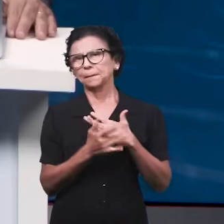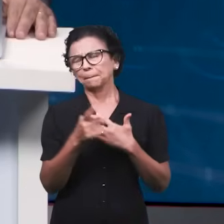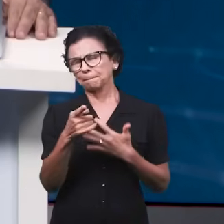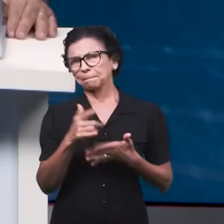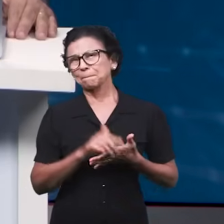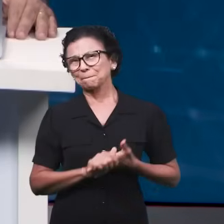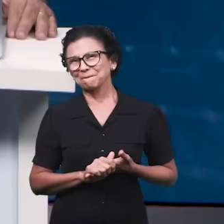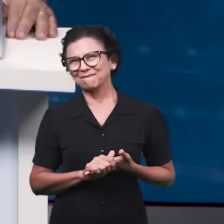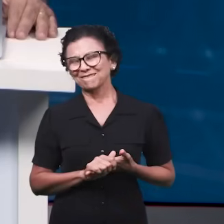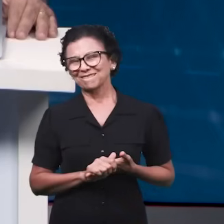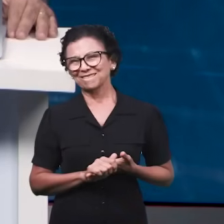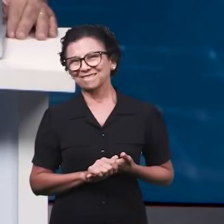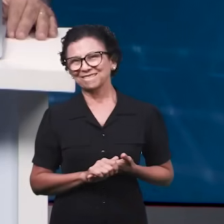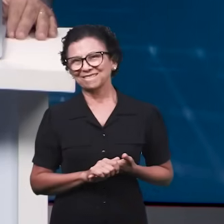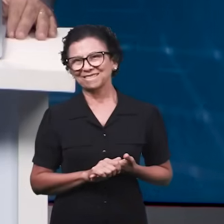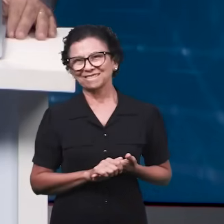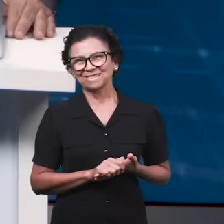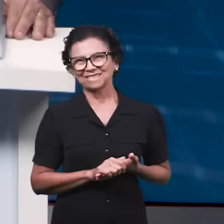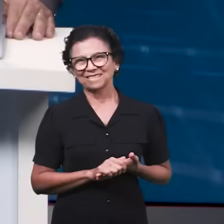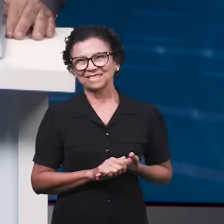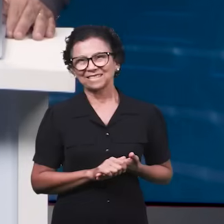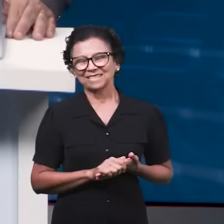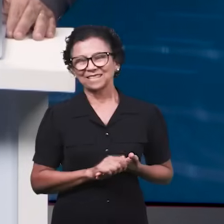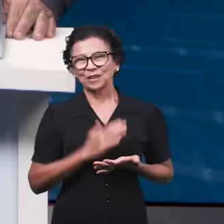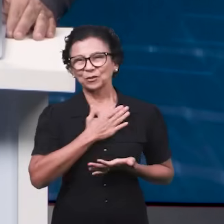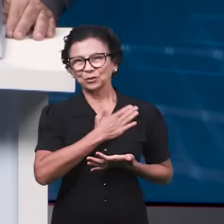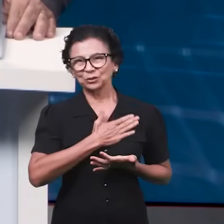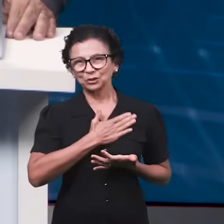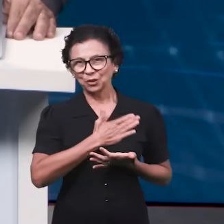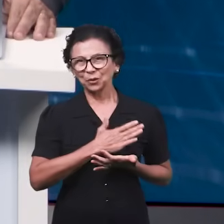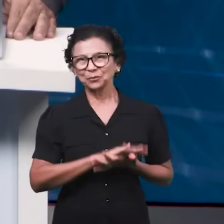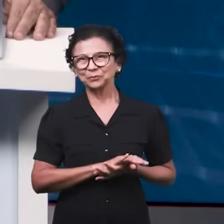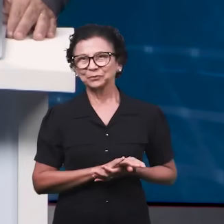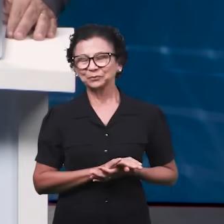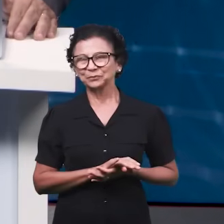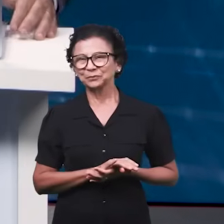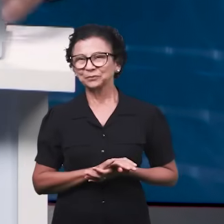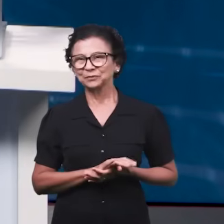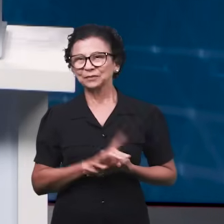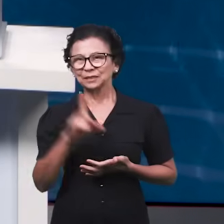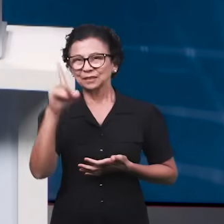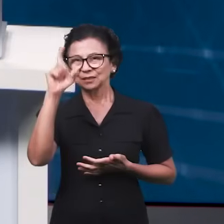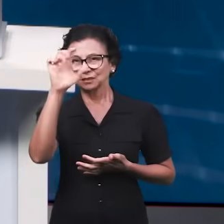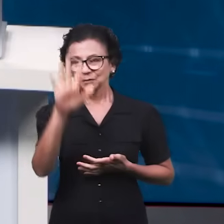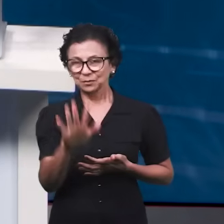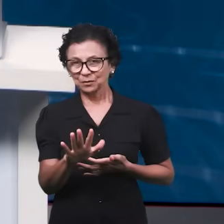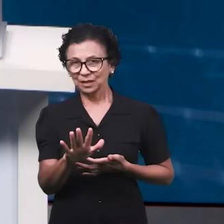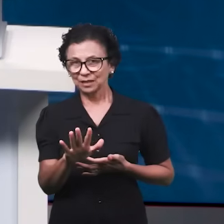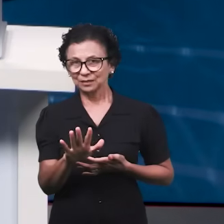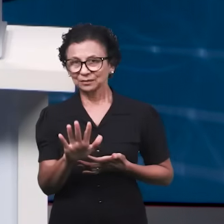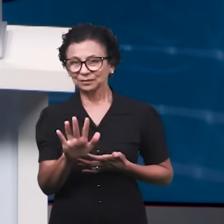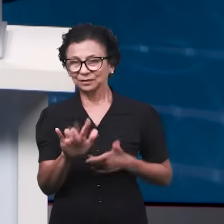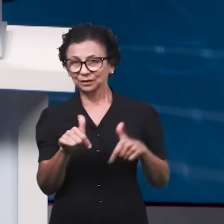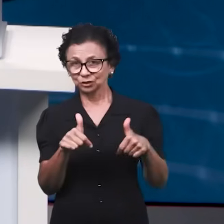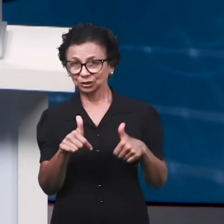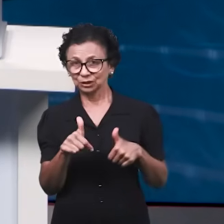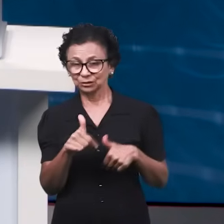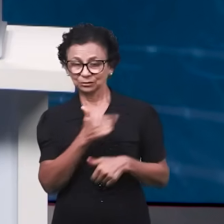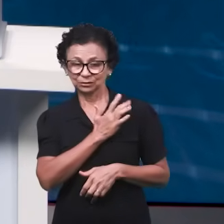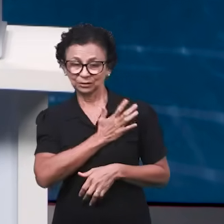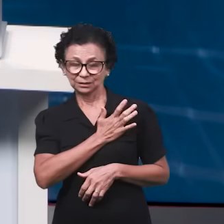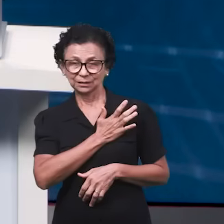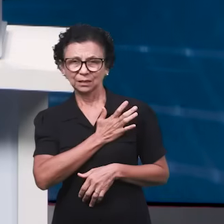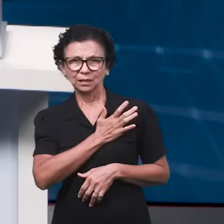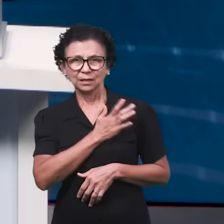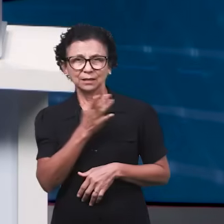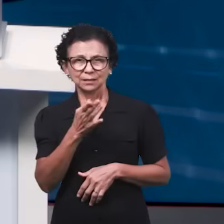acompanhando, participou de algum desses eventos? Você gostou? Deus tem operado aí no seu coração? Você gostaria de deixar aqui os seus comentários? Mande